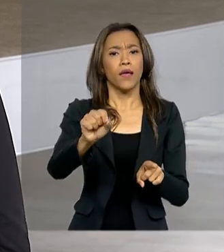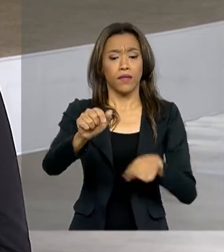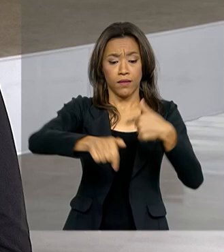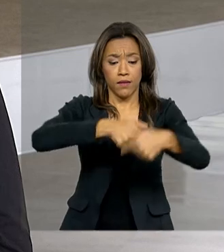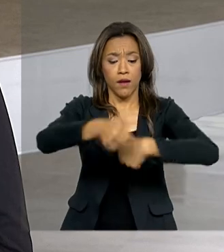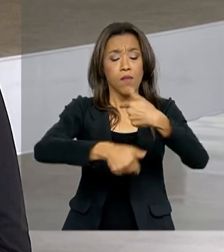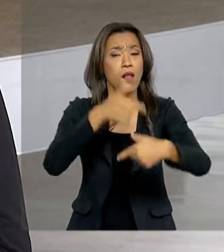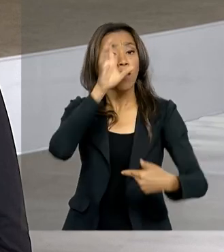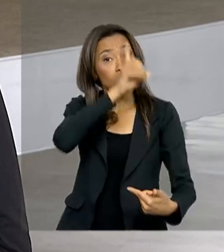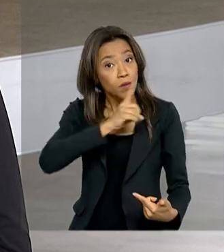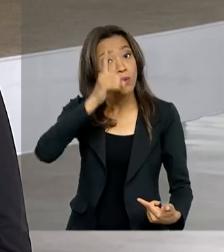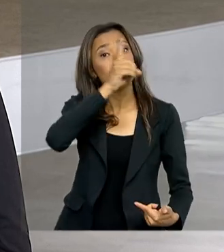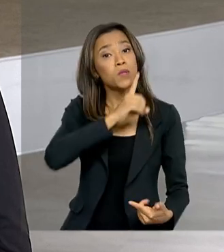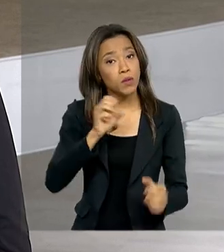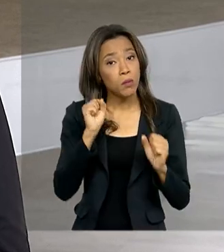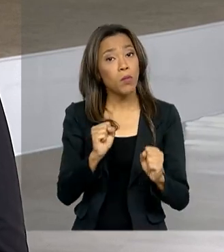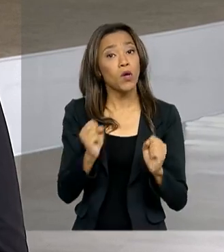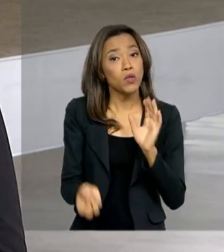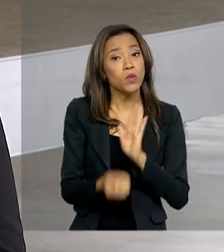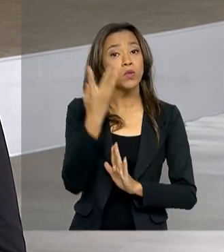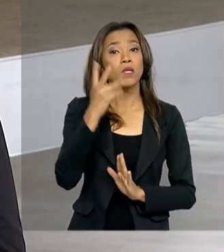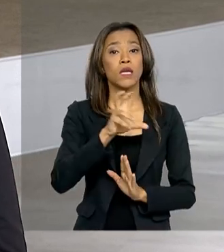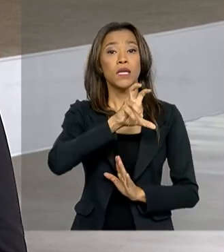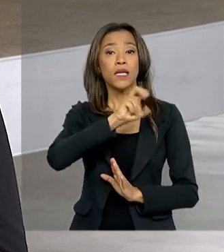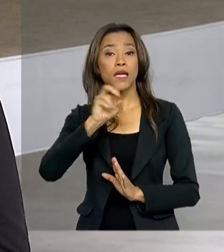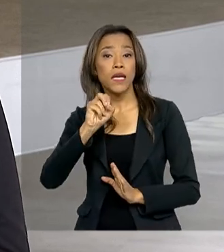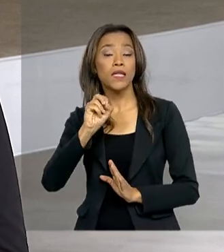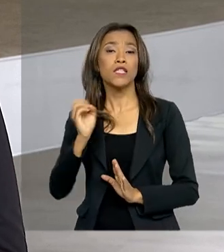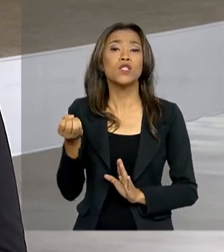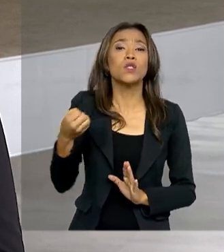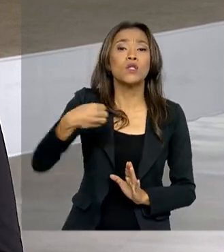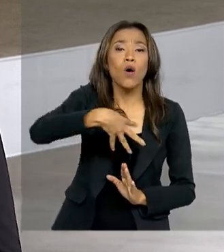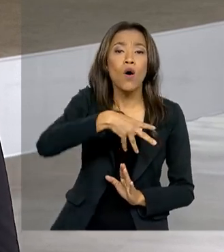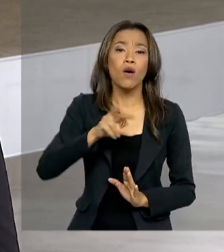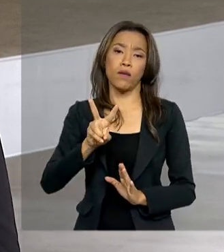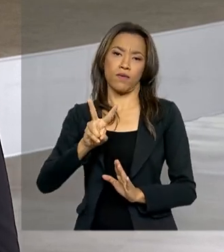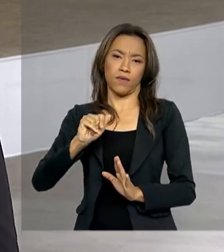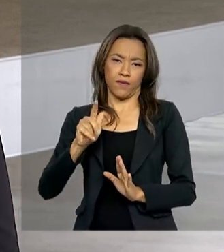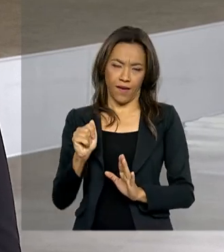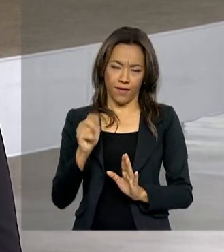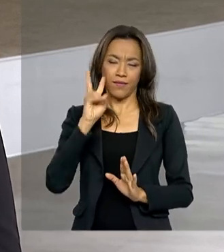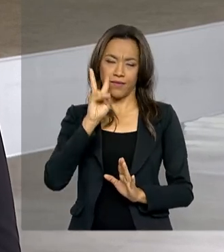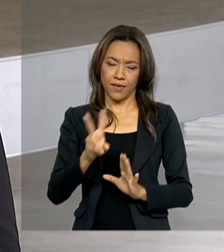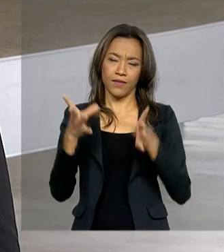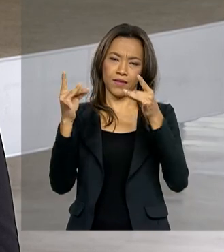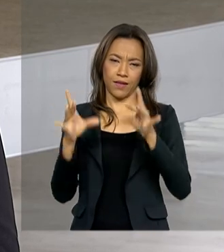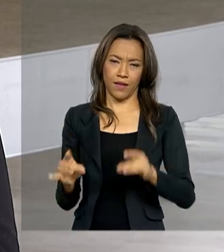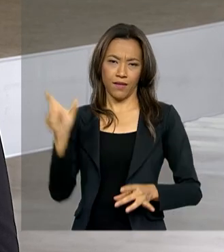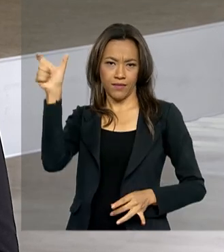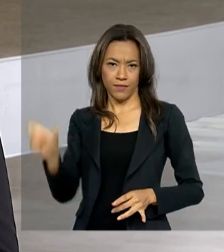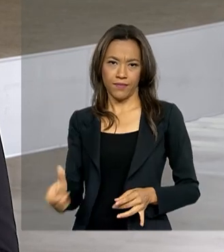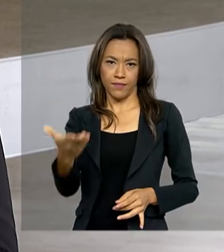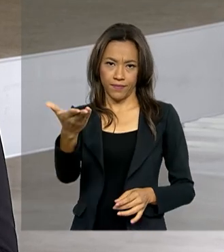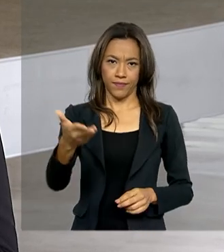domingos, que pode gerar 500 mil novas vagas. O repórter Pablo Mundin tem os detalhes.